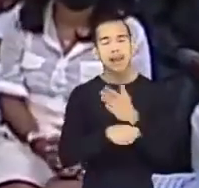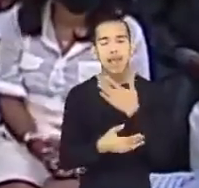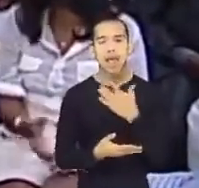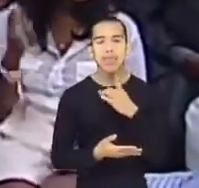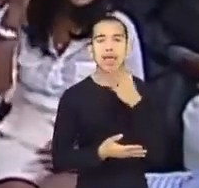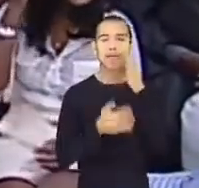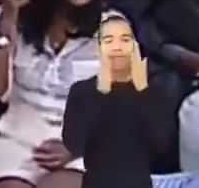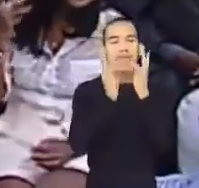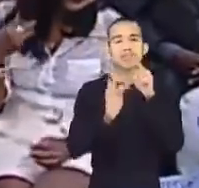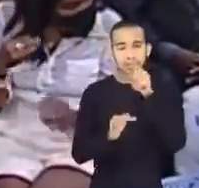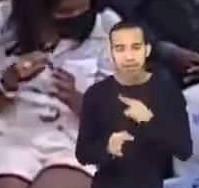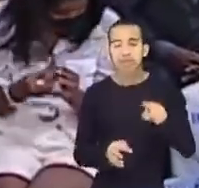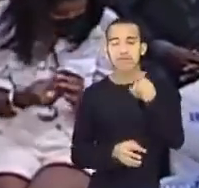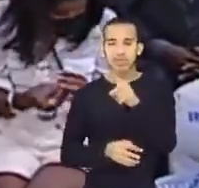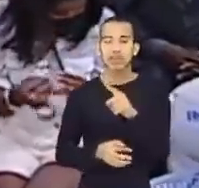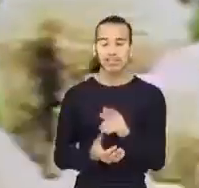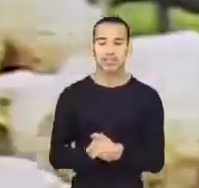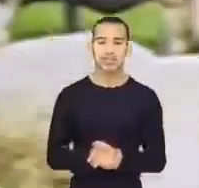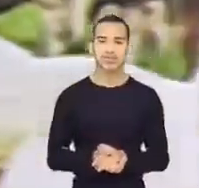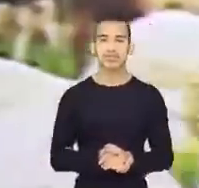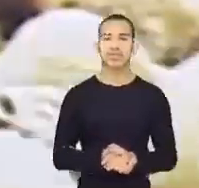testemunho a dar a vocês. Nunca desista.